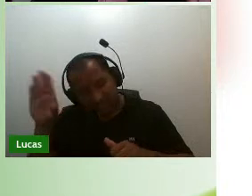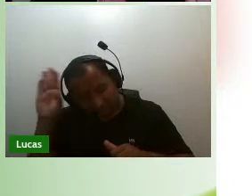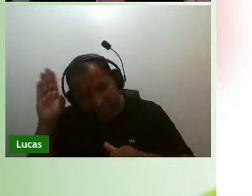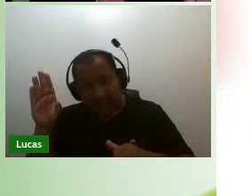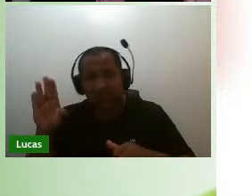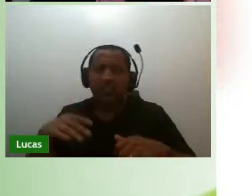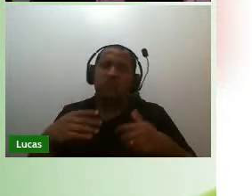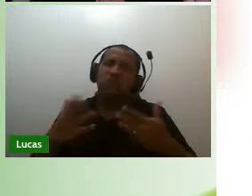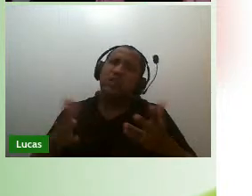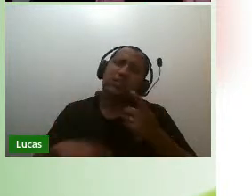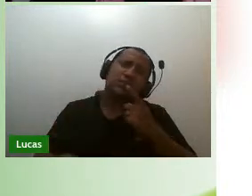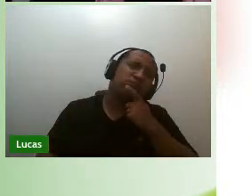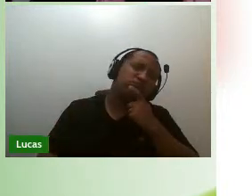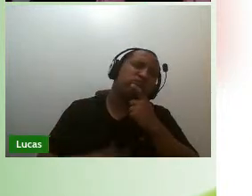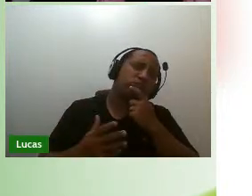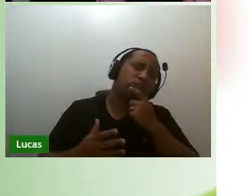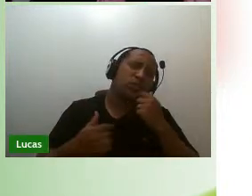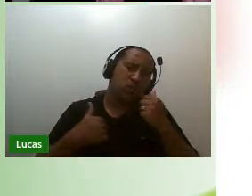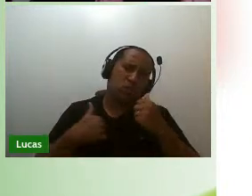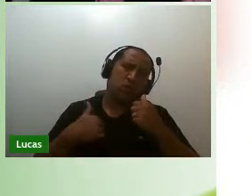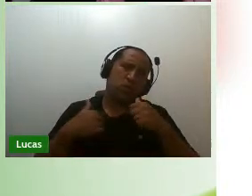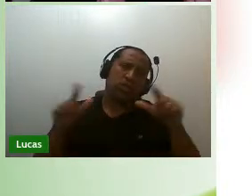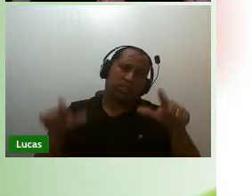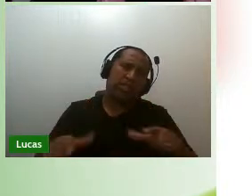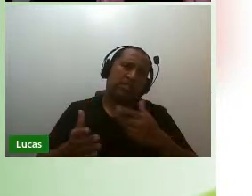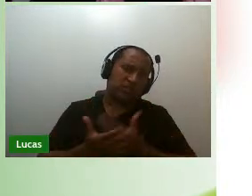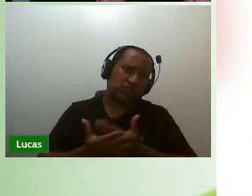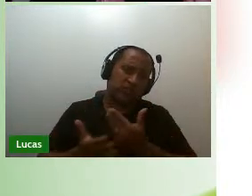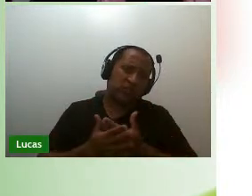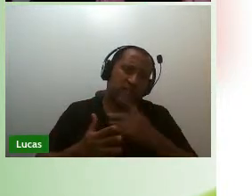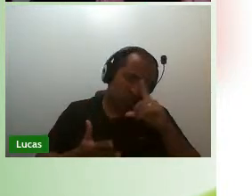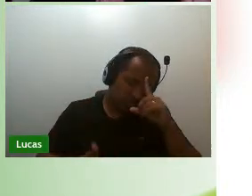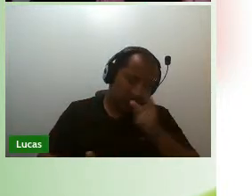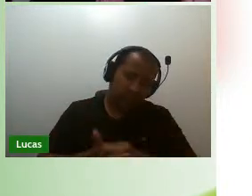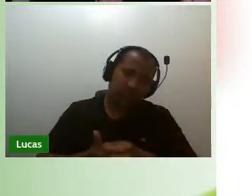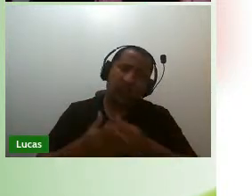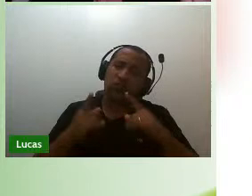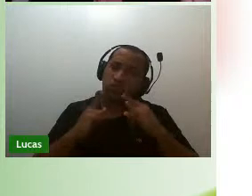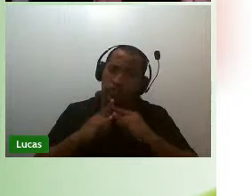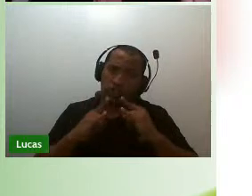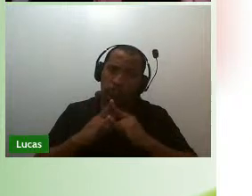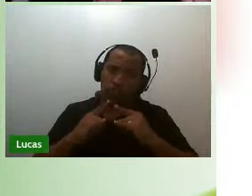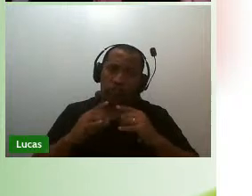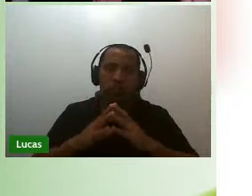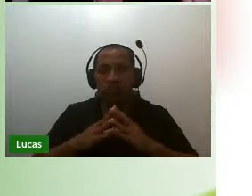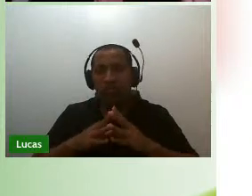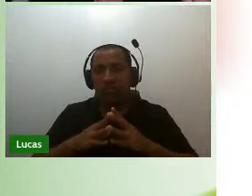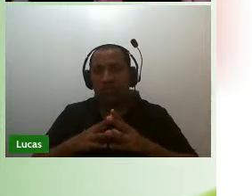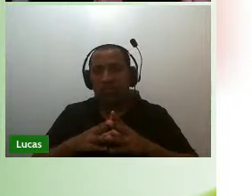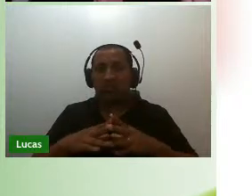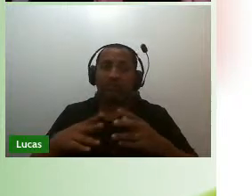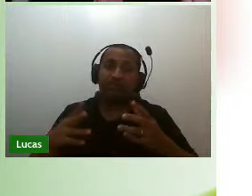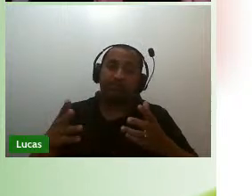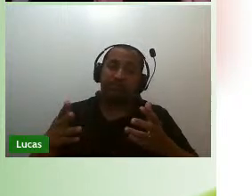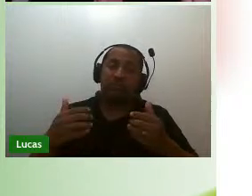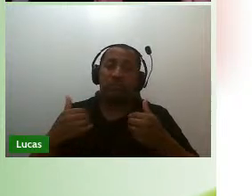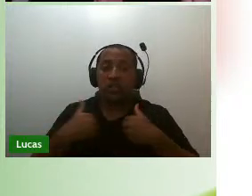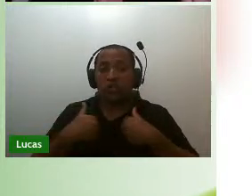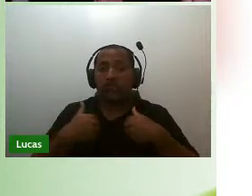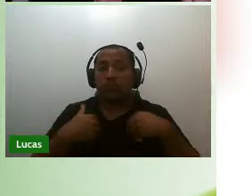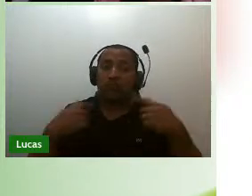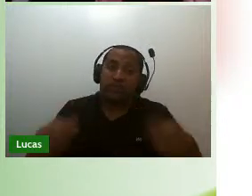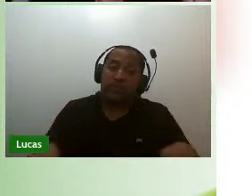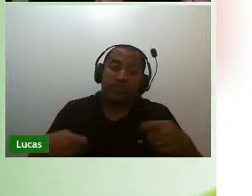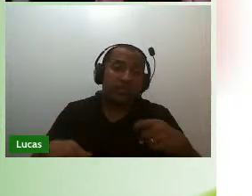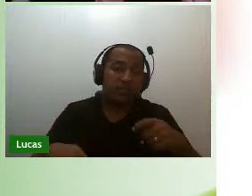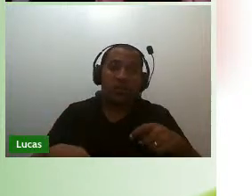Alexandra, eu estou numa situação na sala de aula, numa decisão institucional, numa situação em que eu tenho que